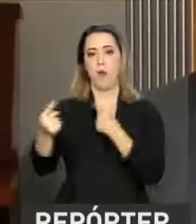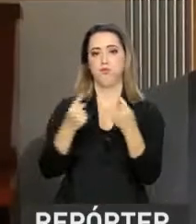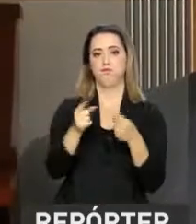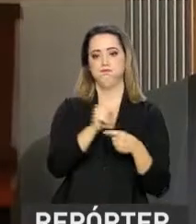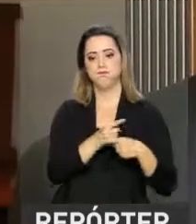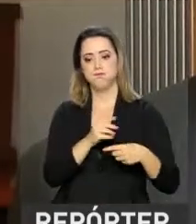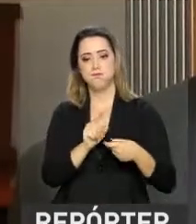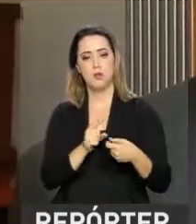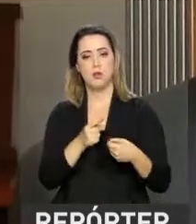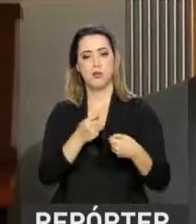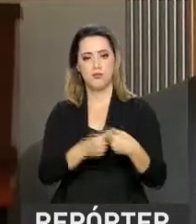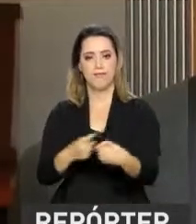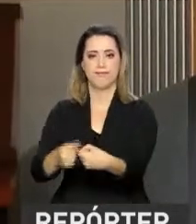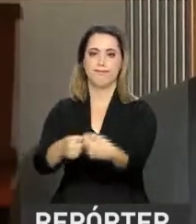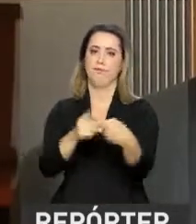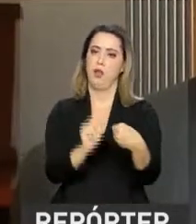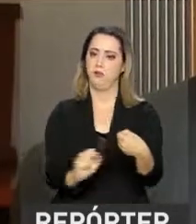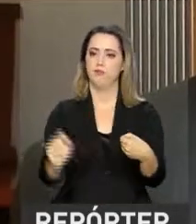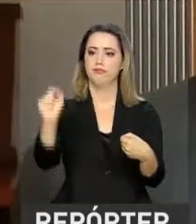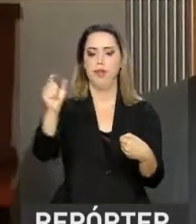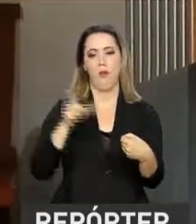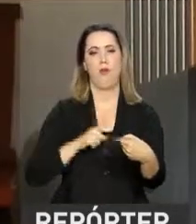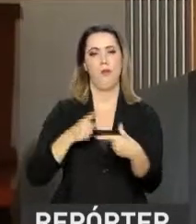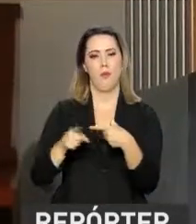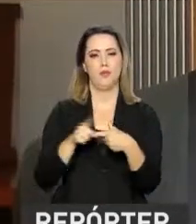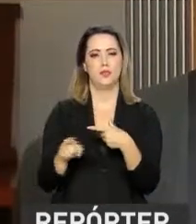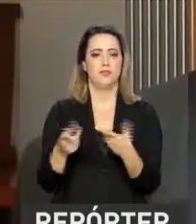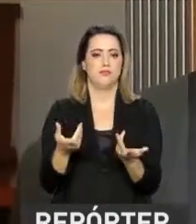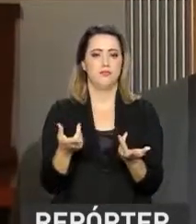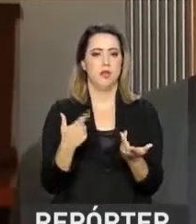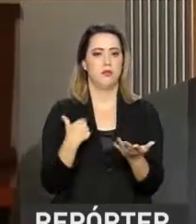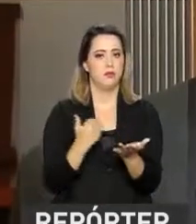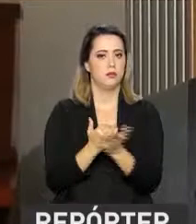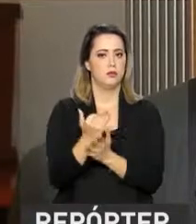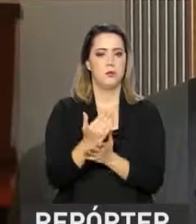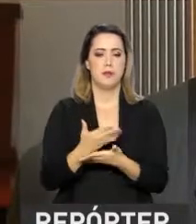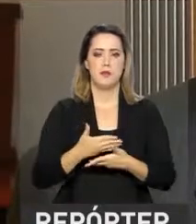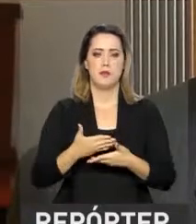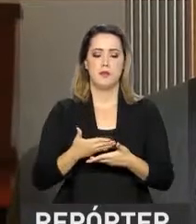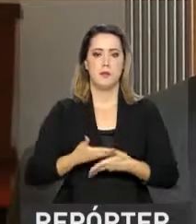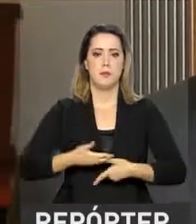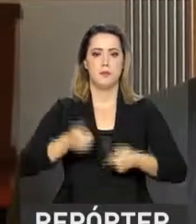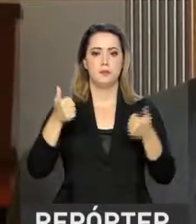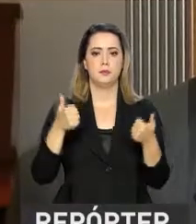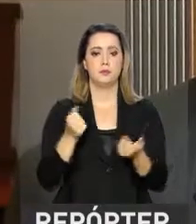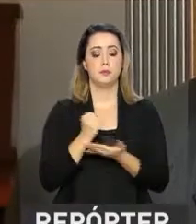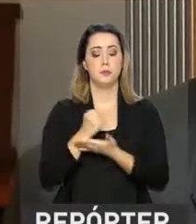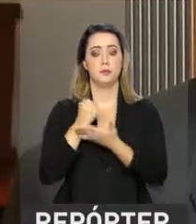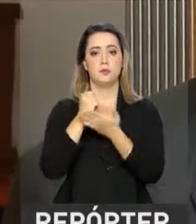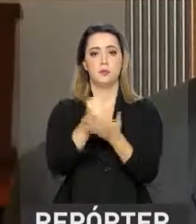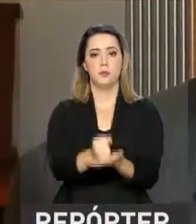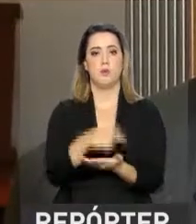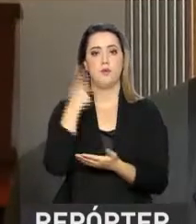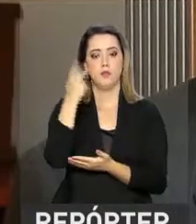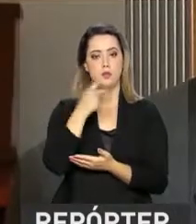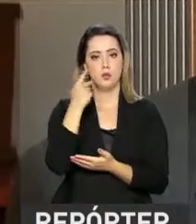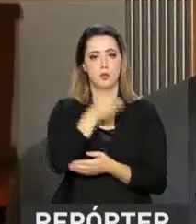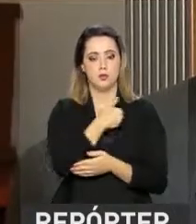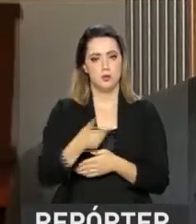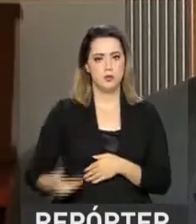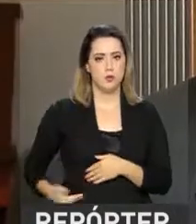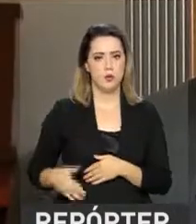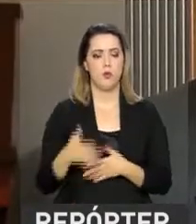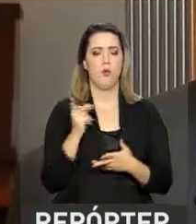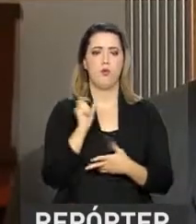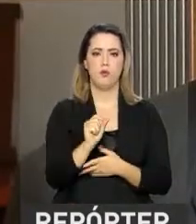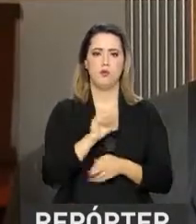essa medida, ela certamente vai ter um início de melhora, né, da oferta de políticas públicas e das